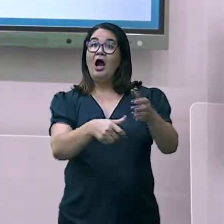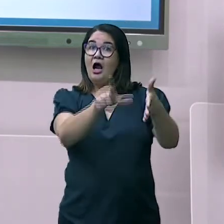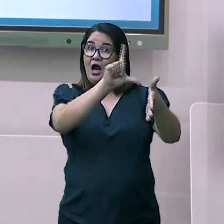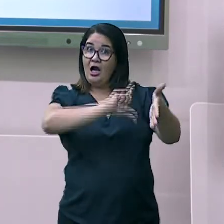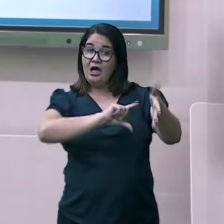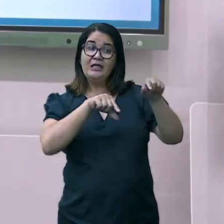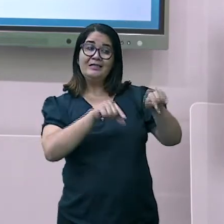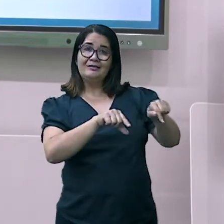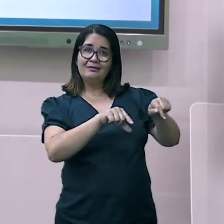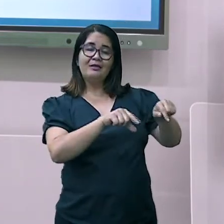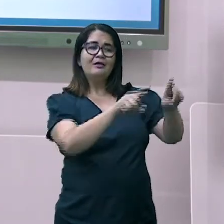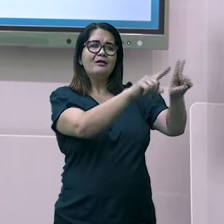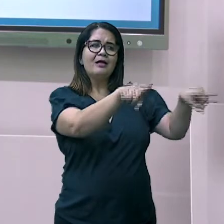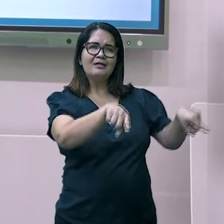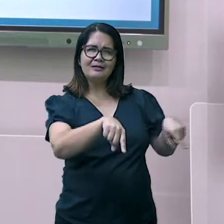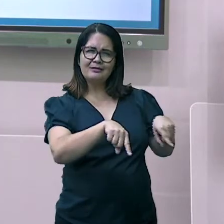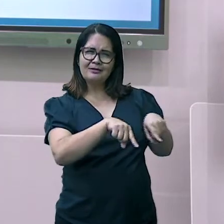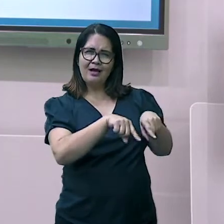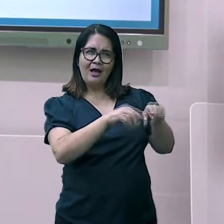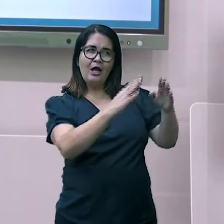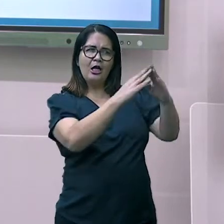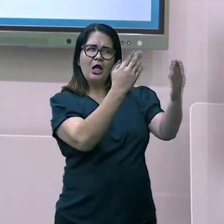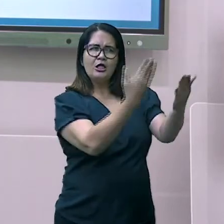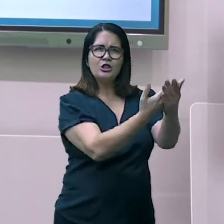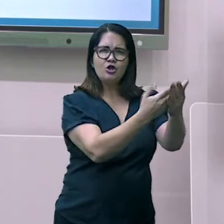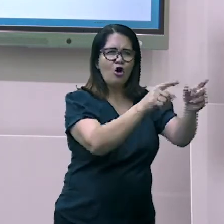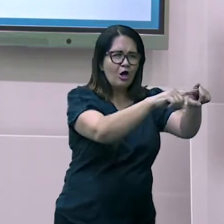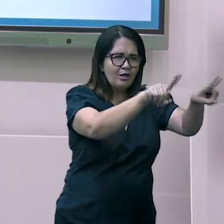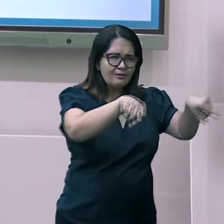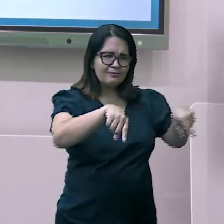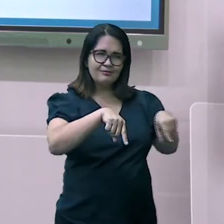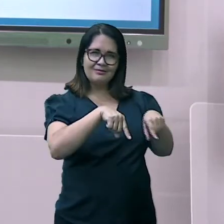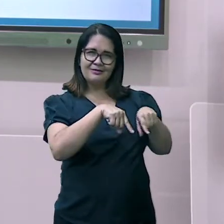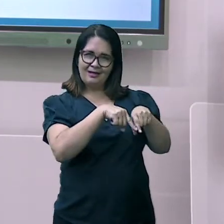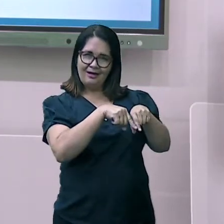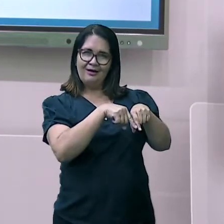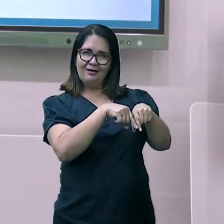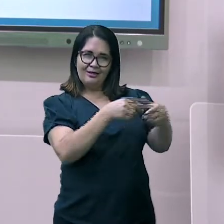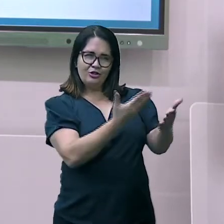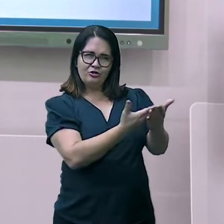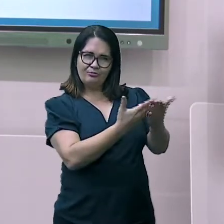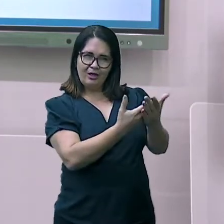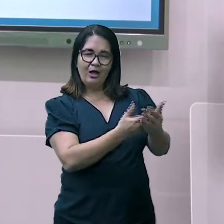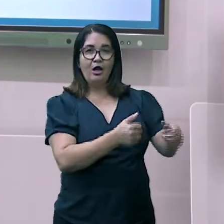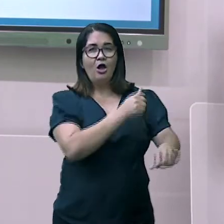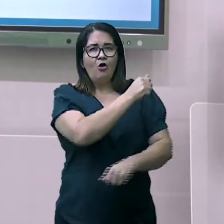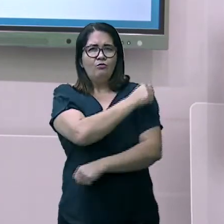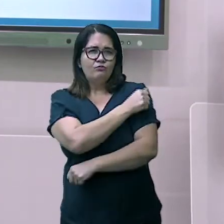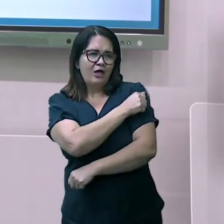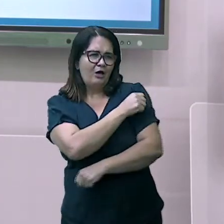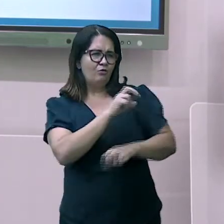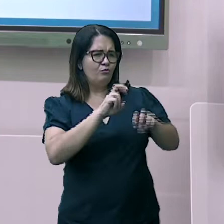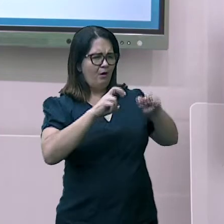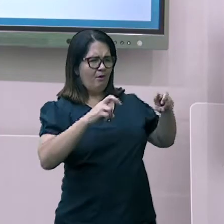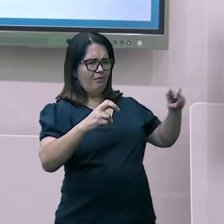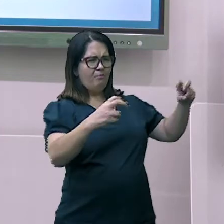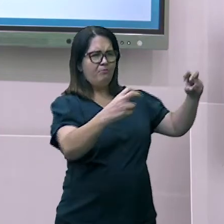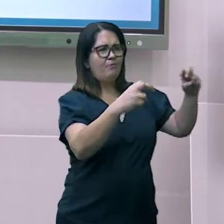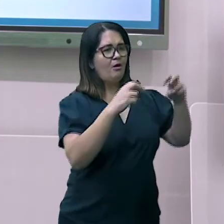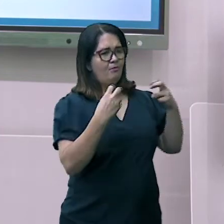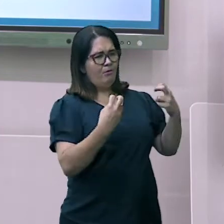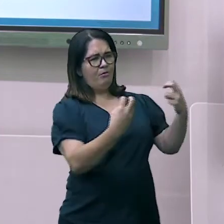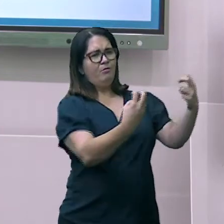mudanças na nossa profissão, até mesmo no processo de ensino-aprendizagem dos alunos.